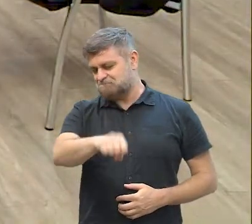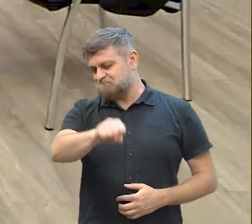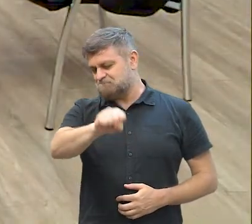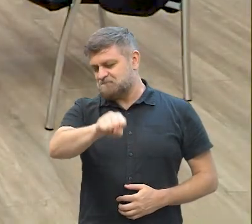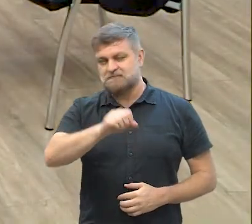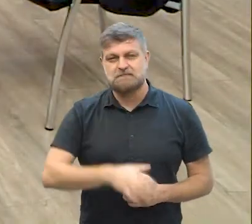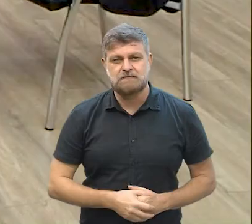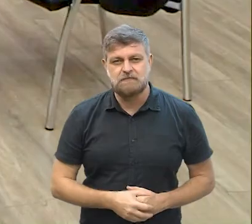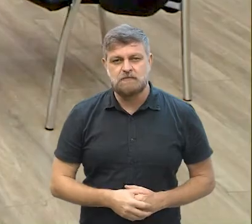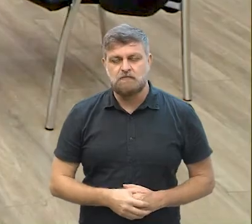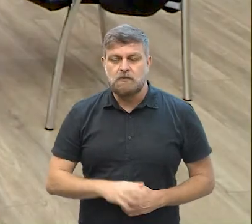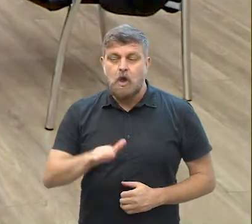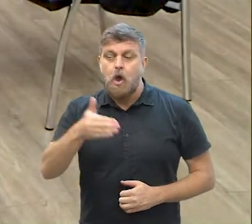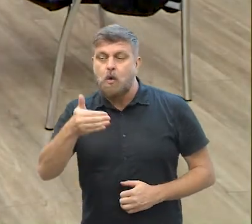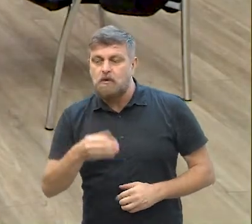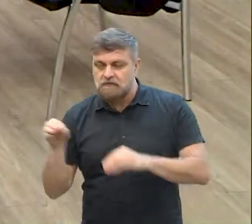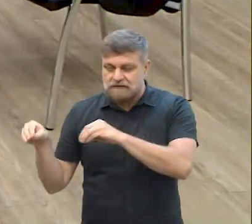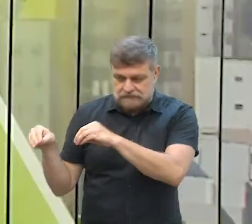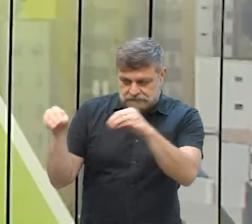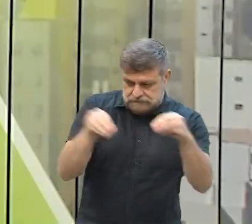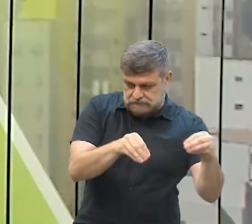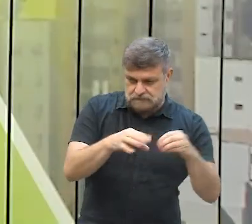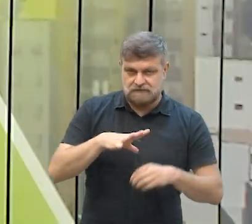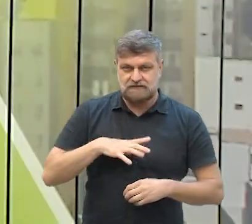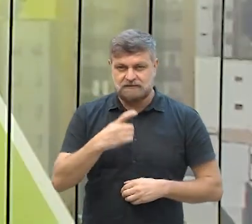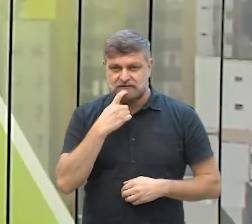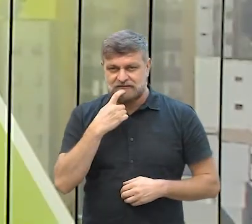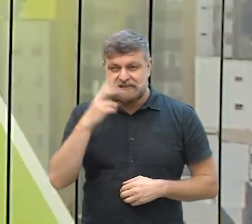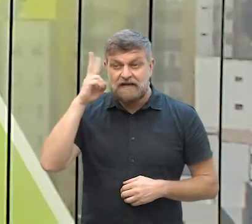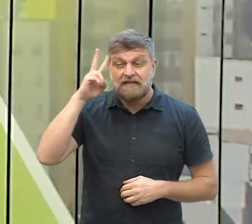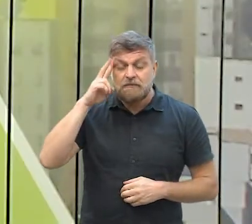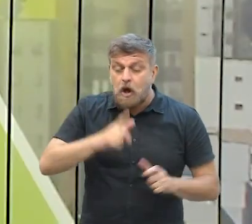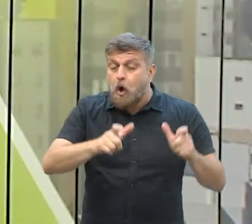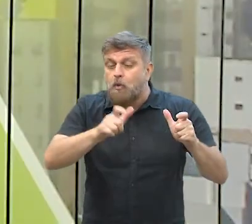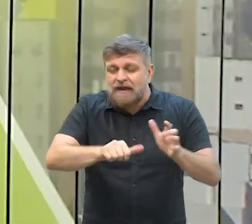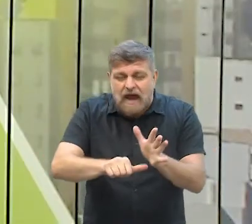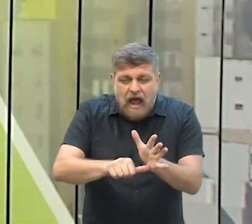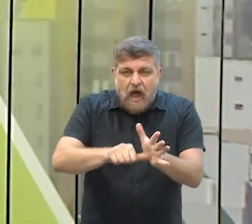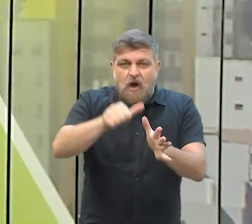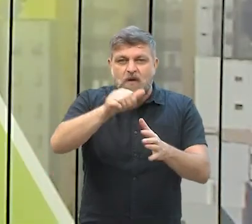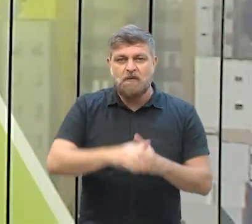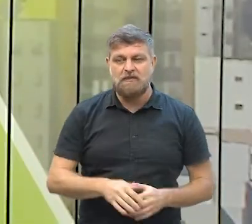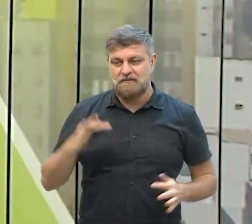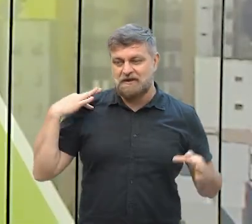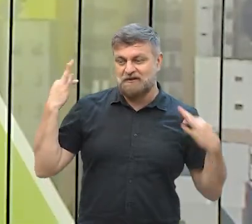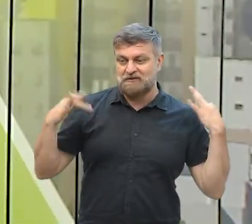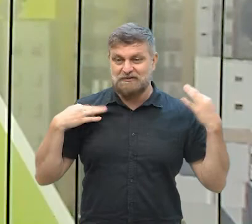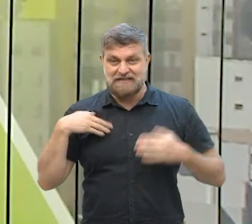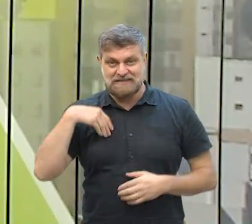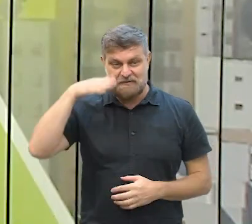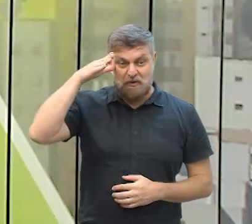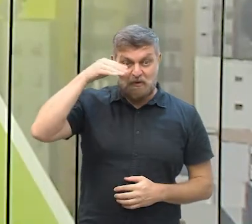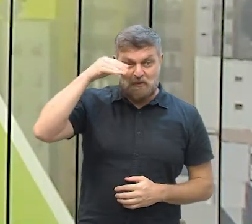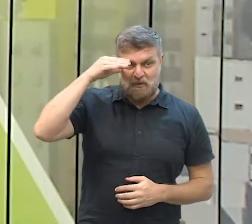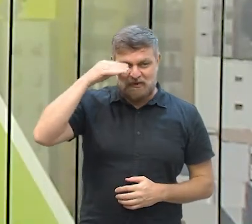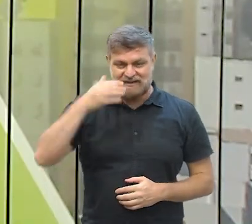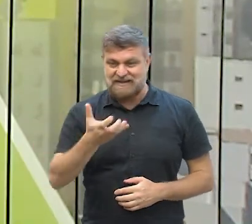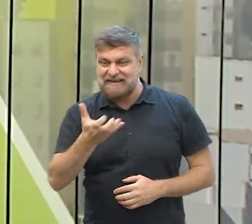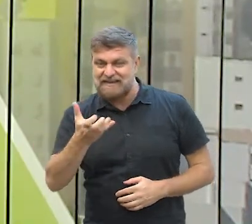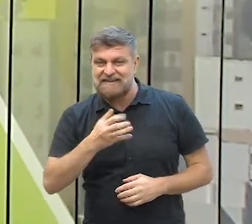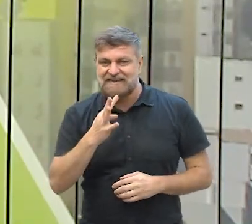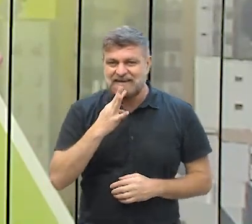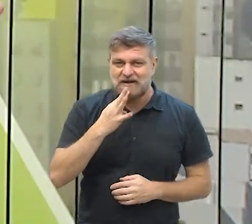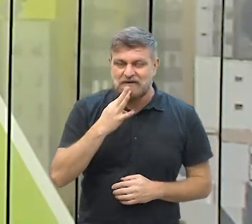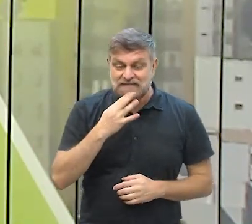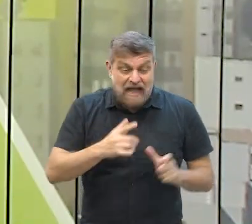Quando você chegou na cidade, você lembra qual foi o primeiro ponto turístico que você foi? Tinha curiosidade? Agora eu sou morador de